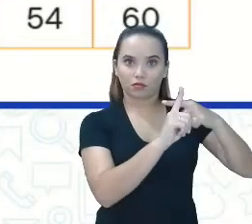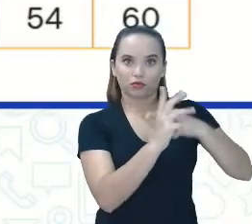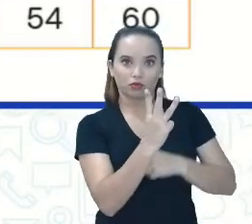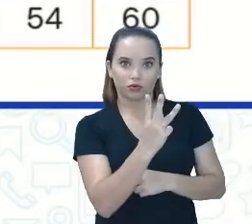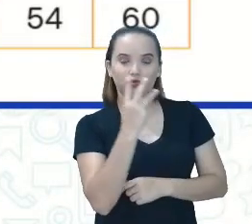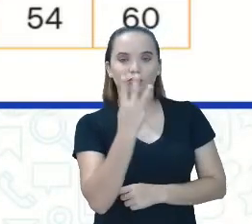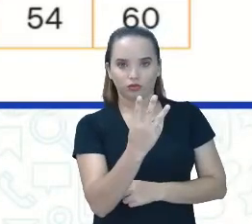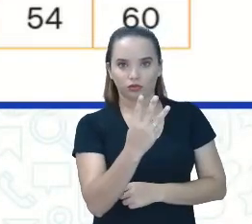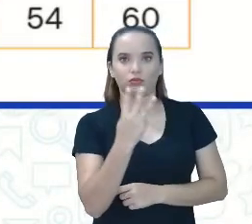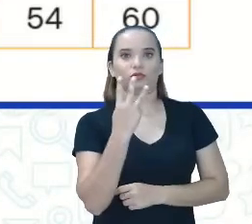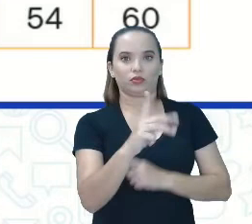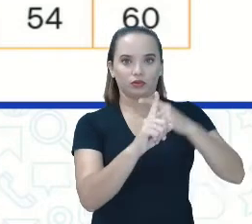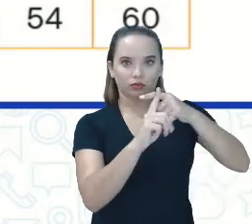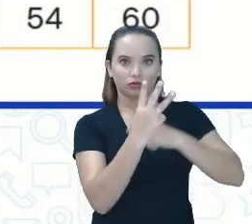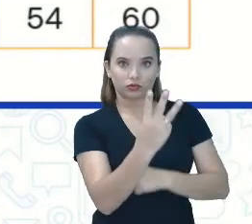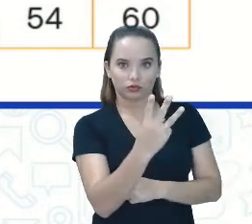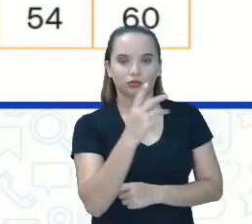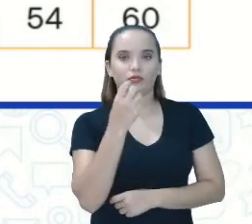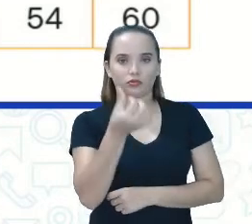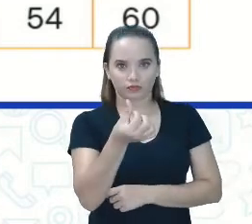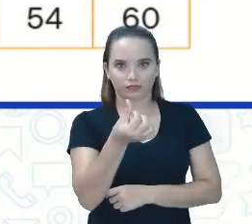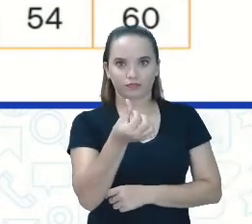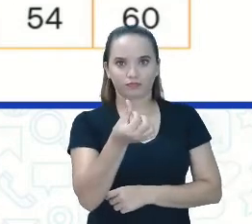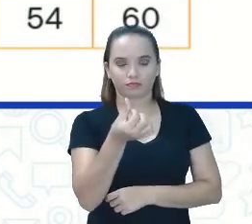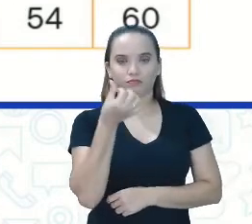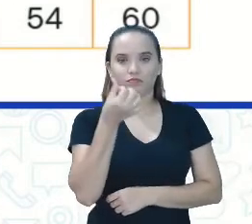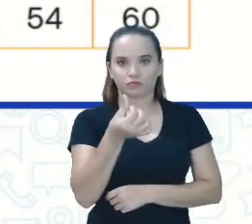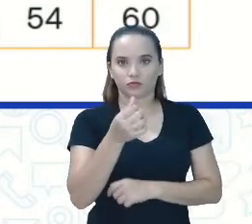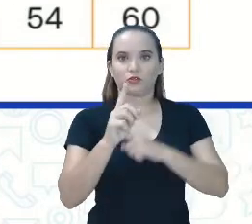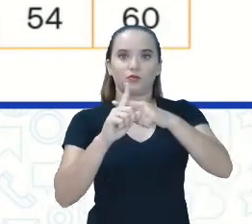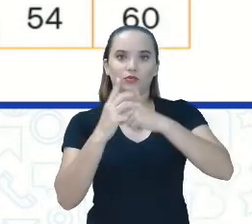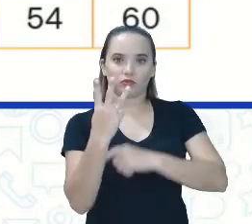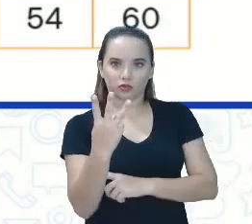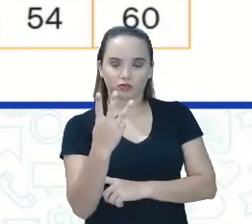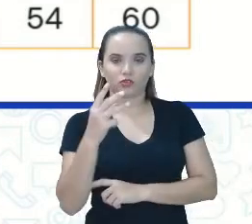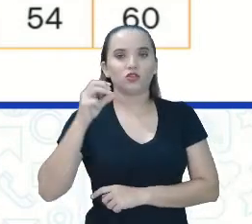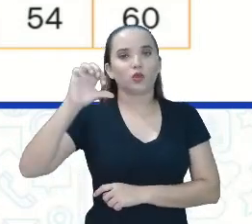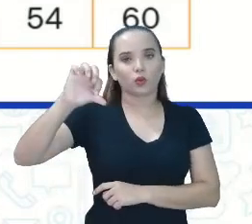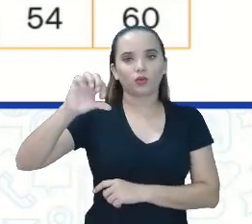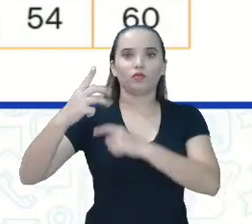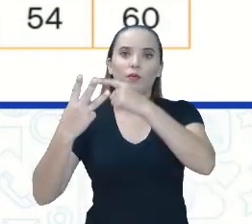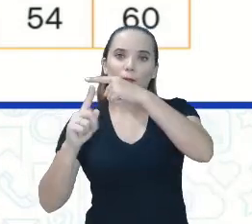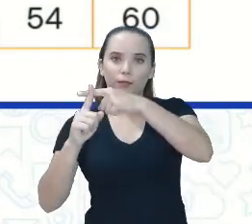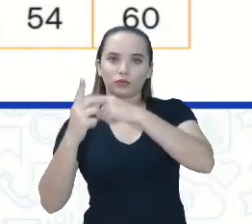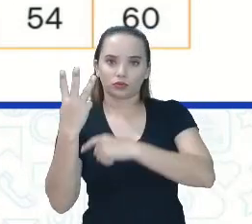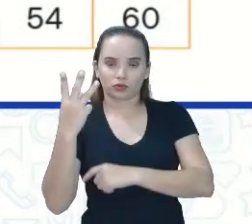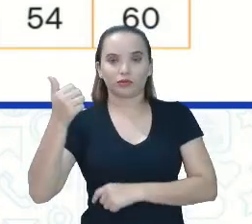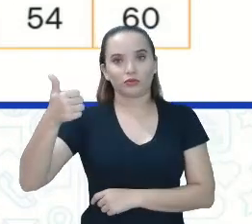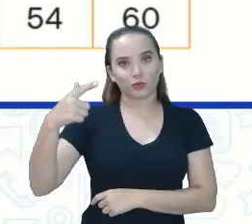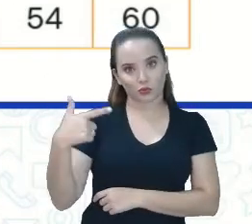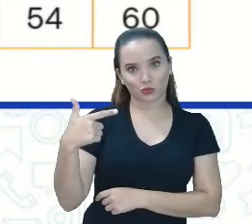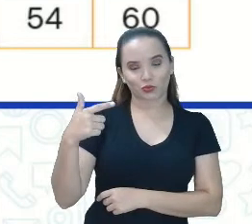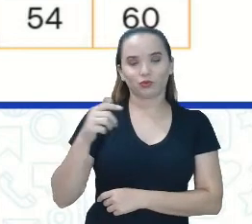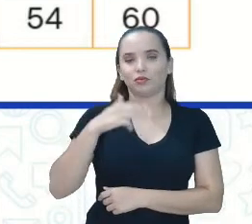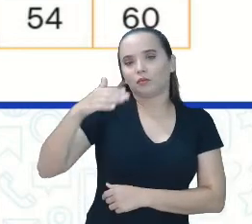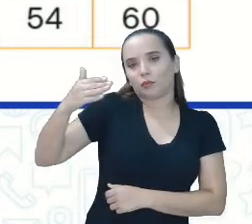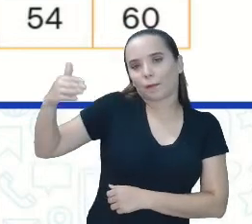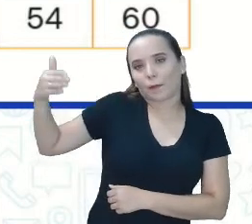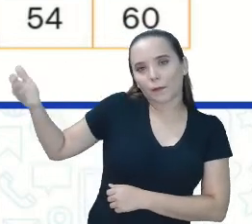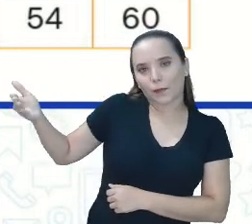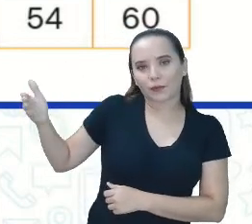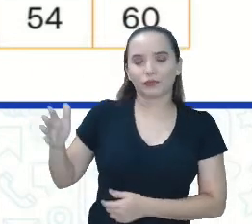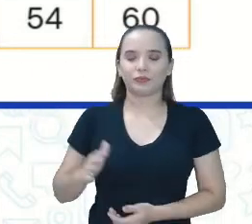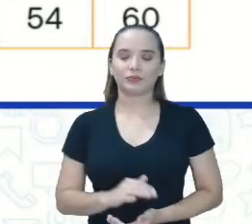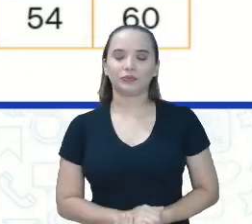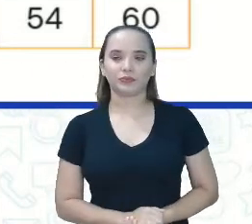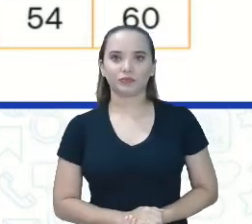3. Coloquei lá o 3. 3 mais 3, 6. Mais 3, 9. Mais 3, 12 e assim por diante. Então,